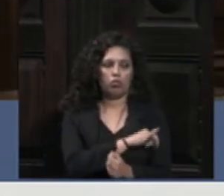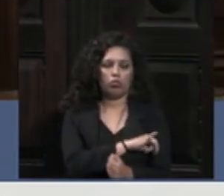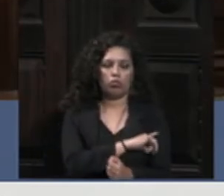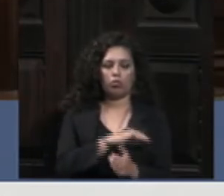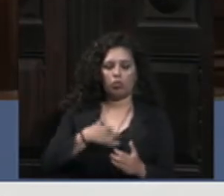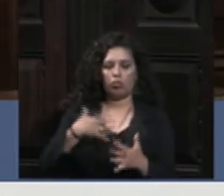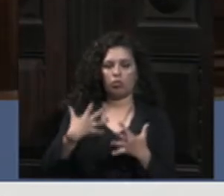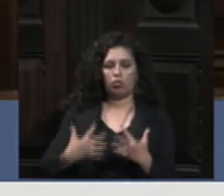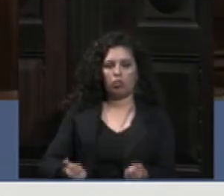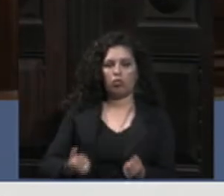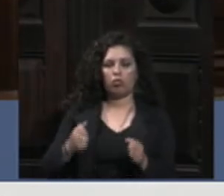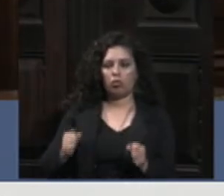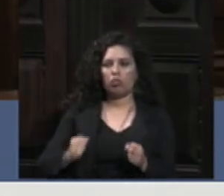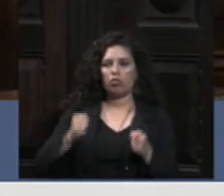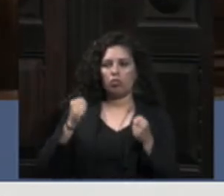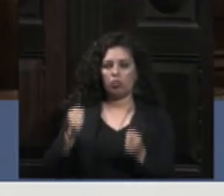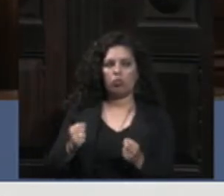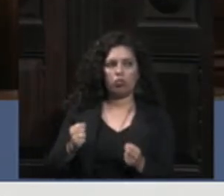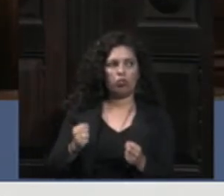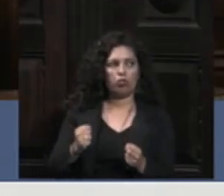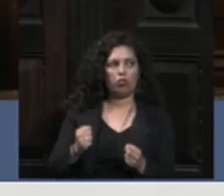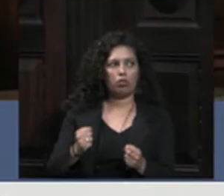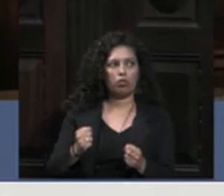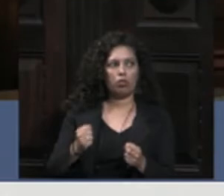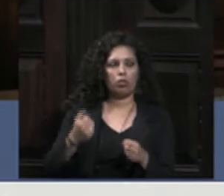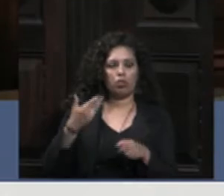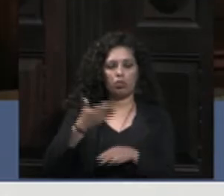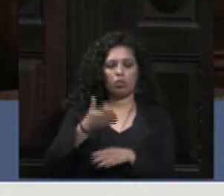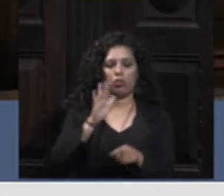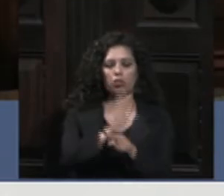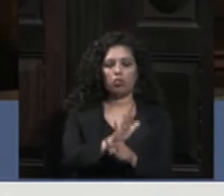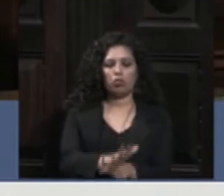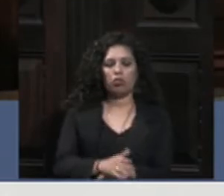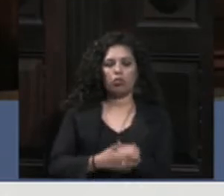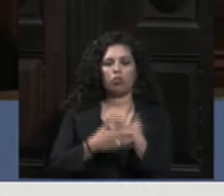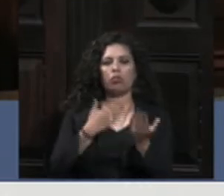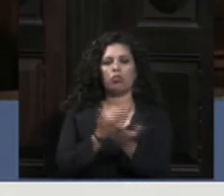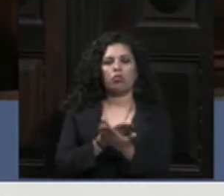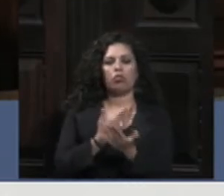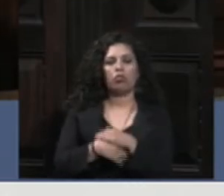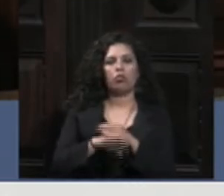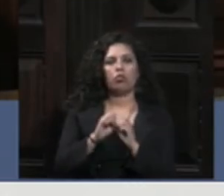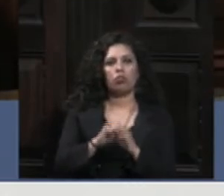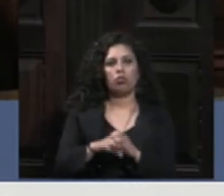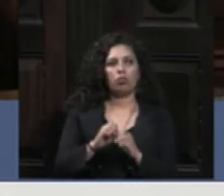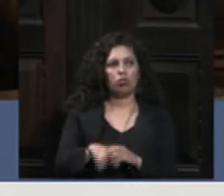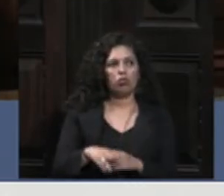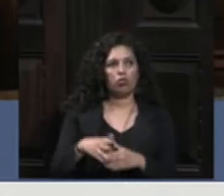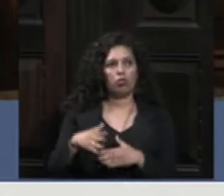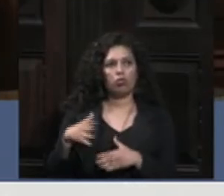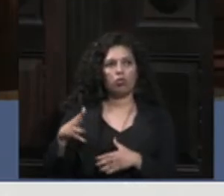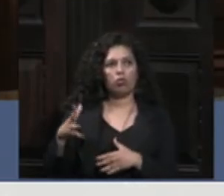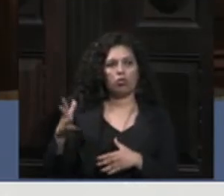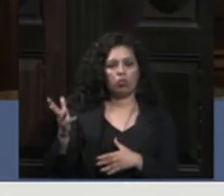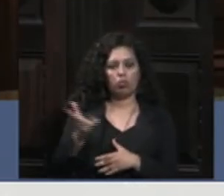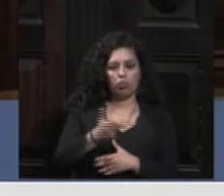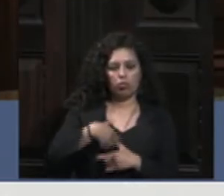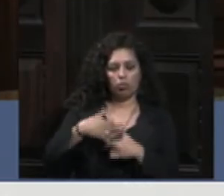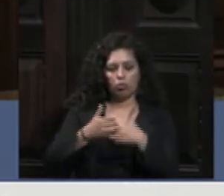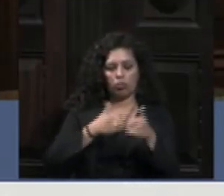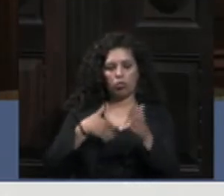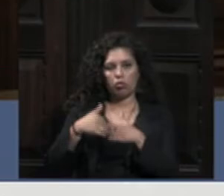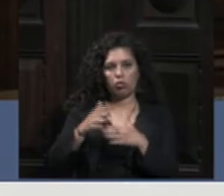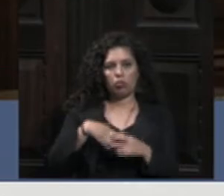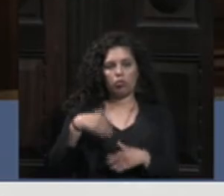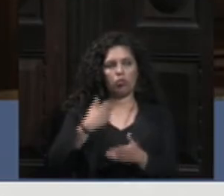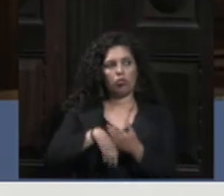desafio de lutar em defesa da educação profissional no estado do Rio de Janeiro, pensando a necessidade